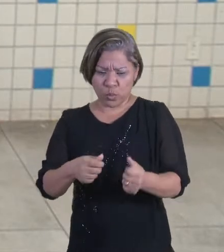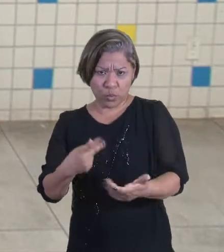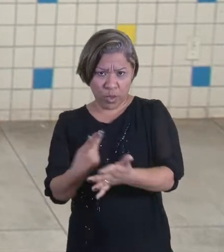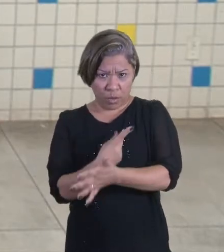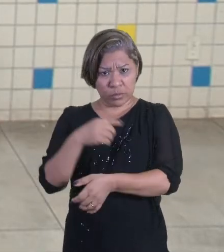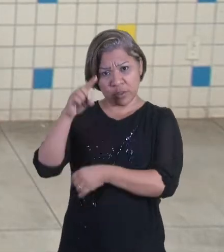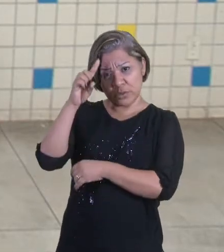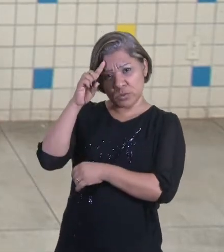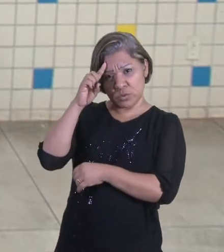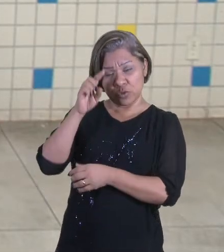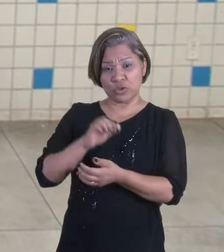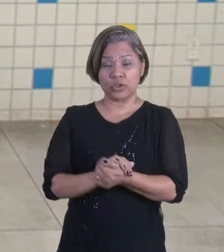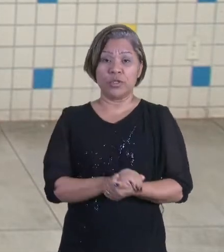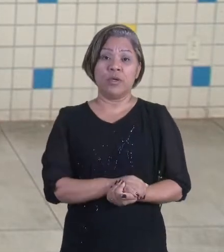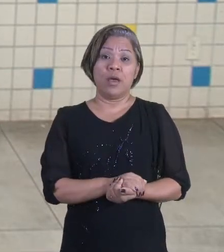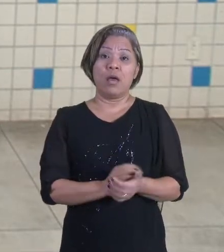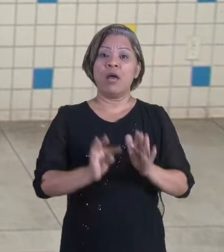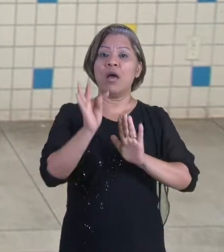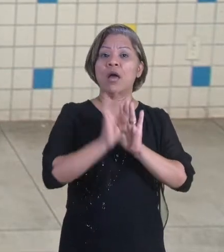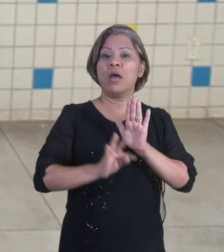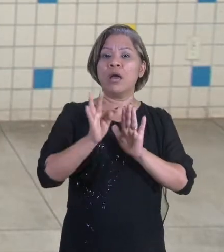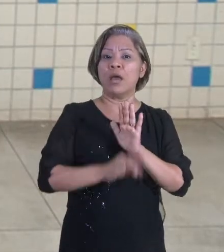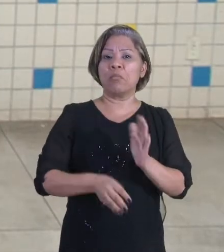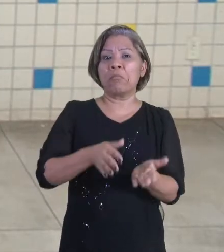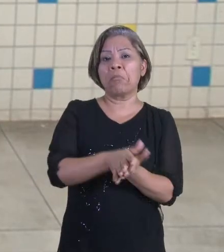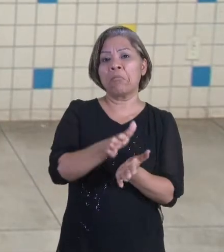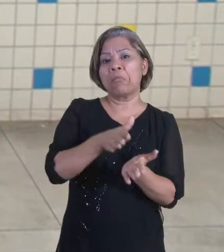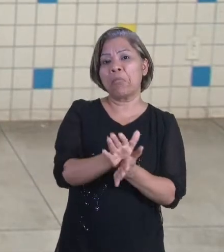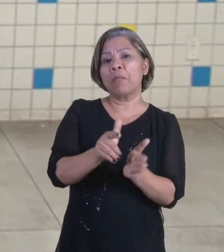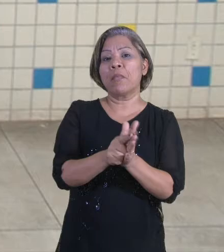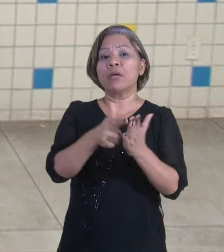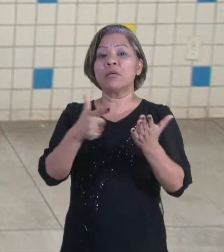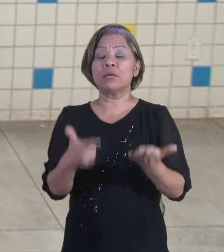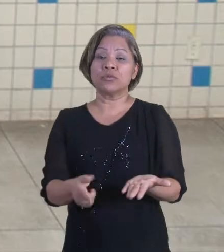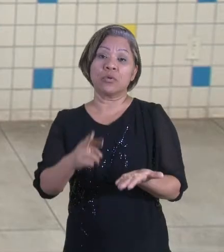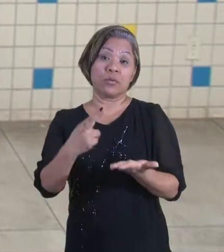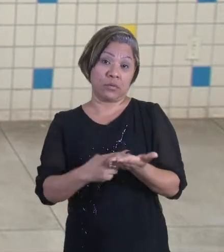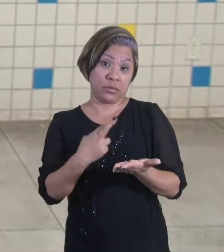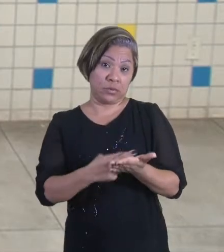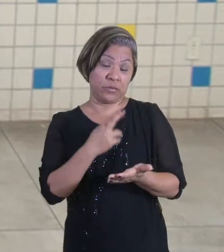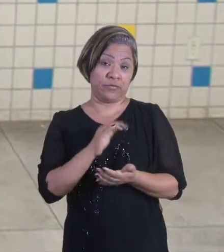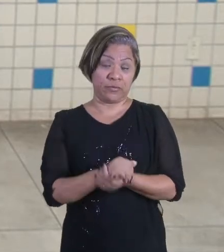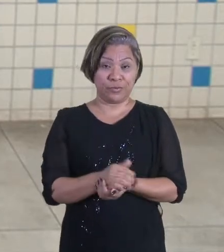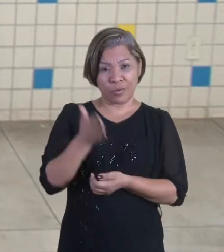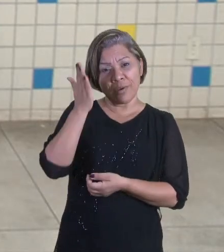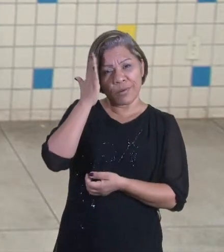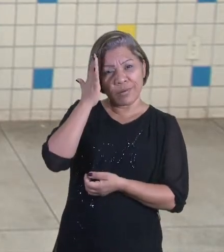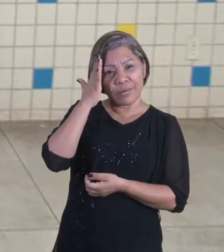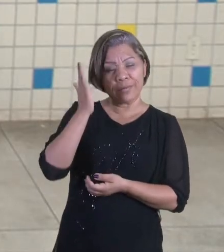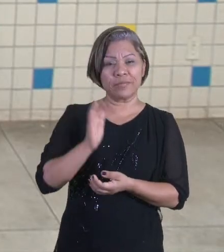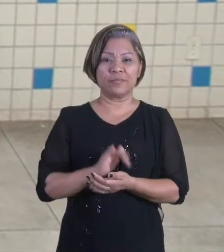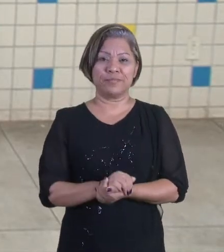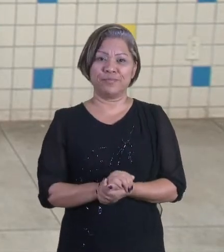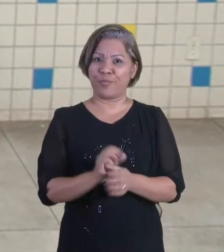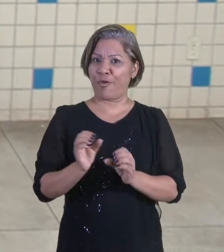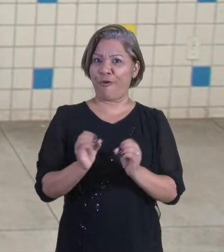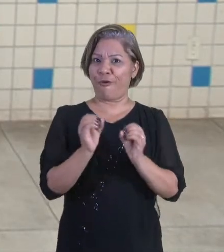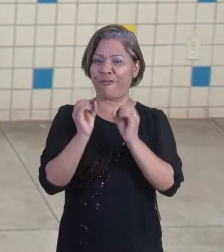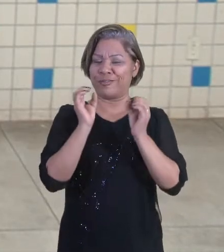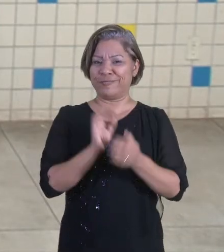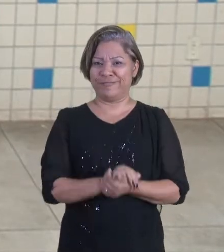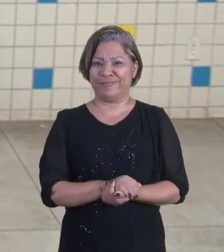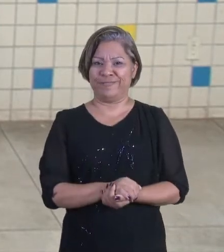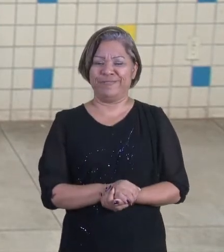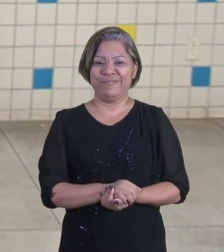um texto mais publicado em jornais e revistas. Compreendido? Ótimo. Vamos ver